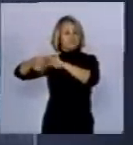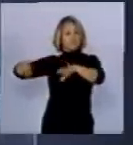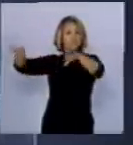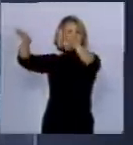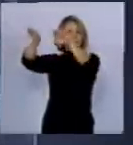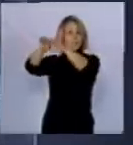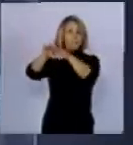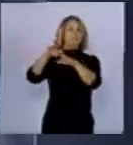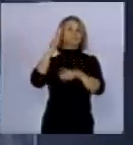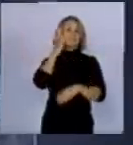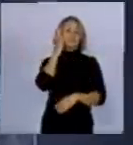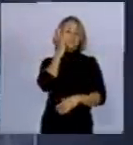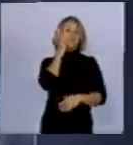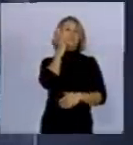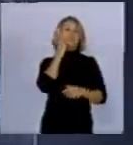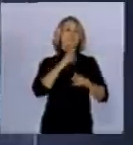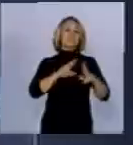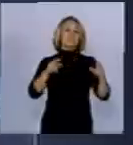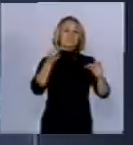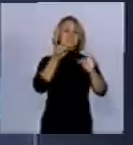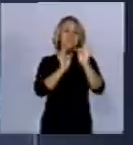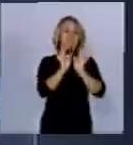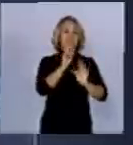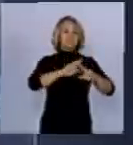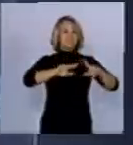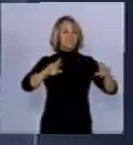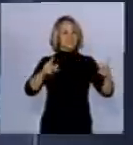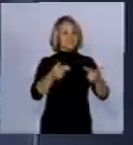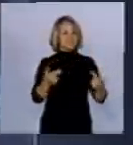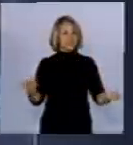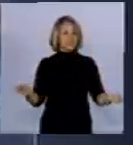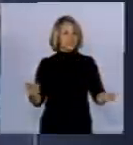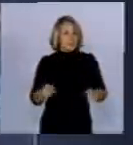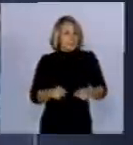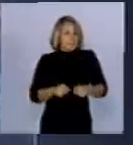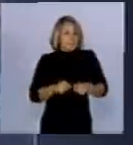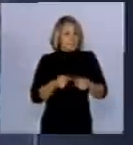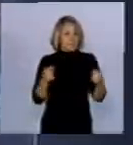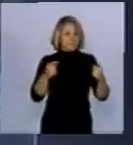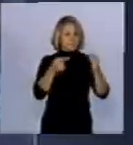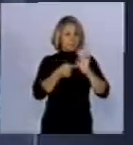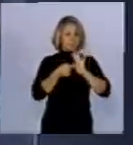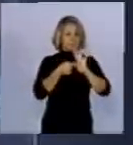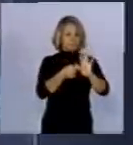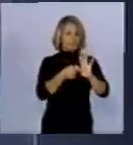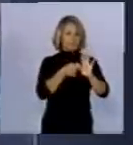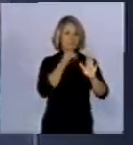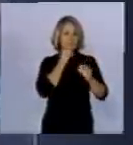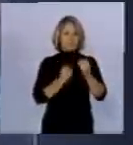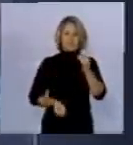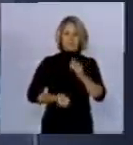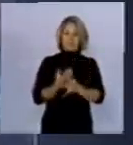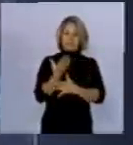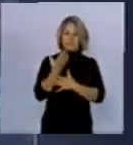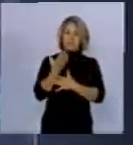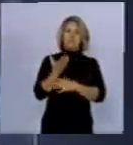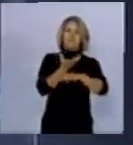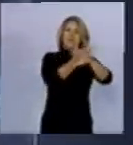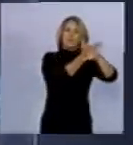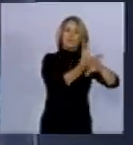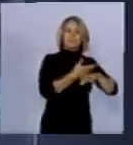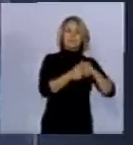a convergência tecnológica e diversos outros aspectos especificamente no que se no que se refere à produção de conteúdo